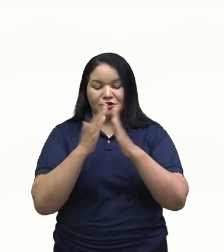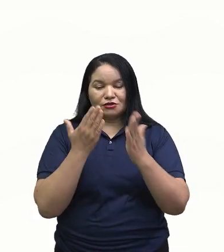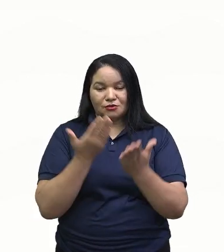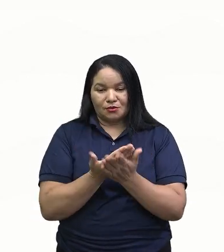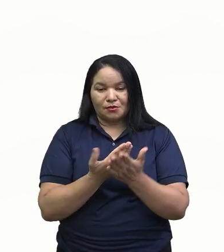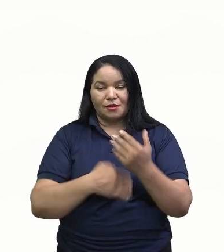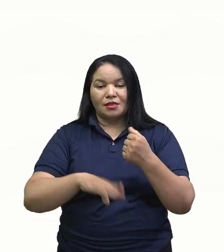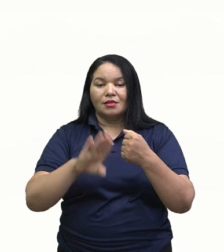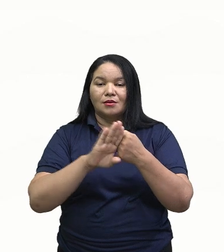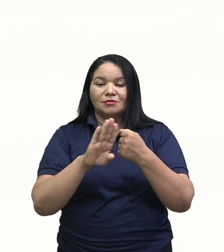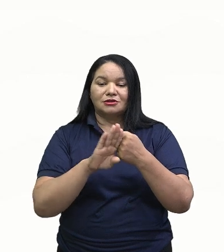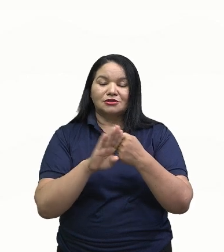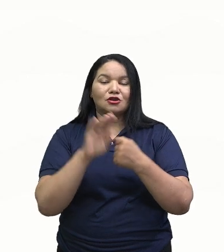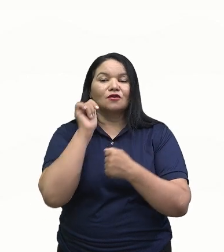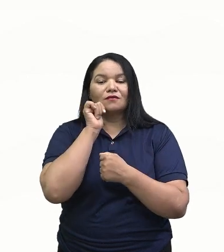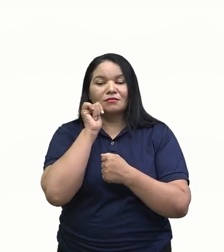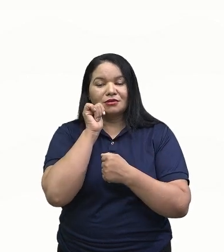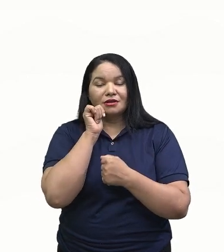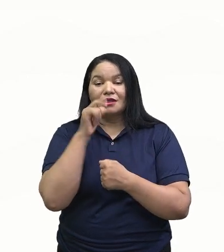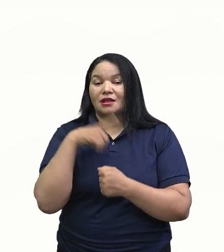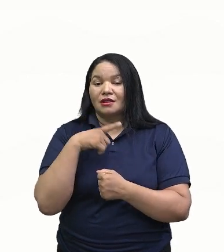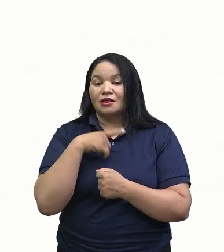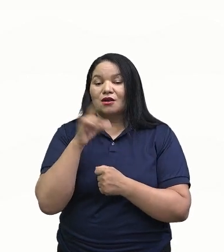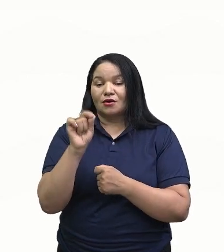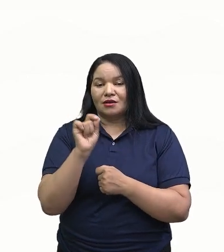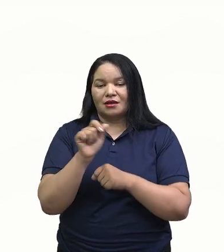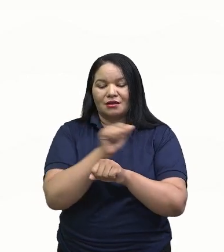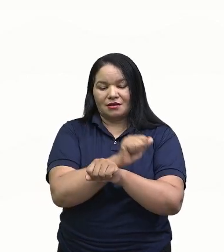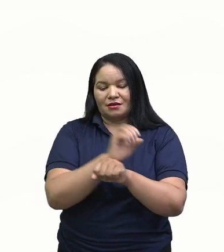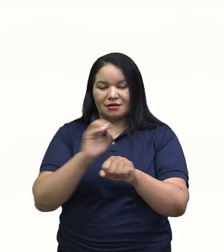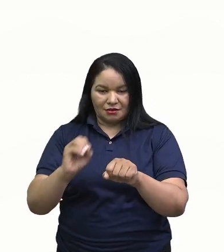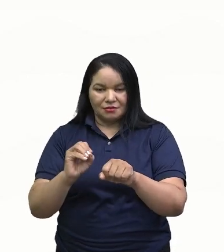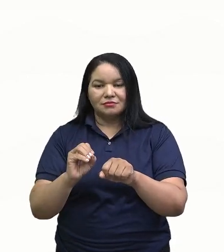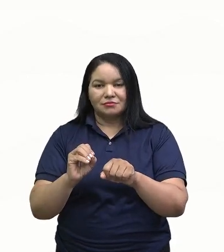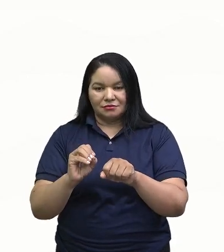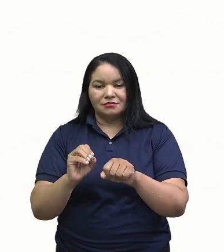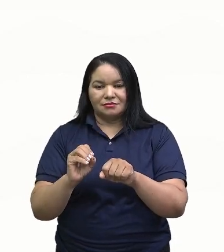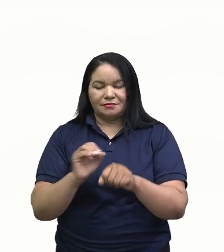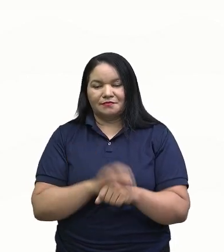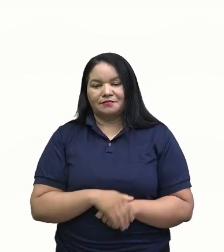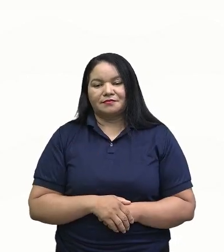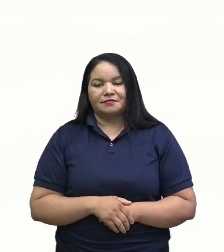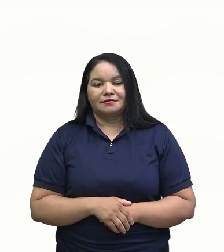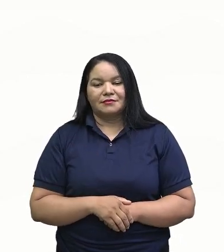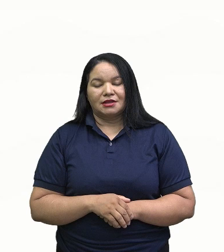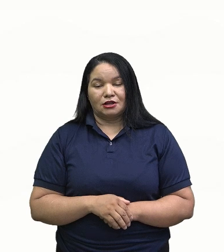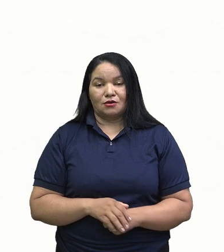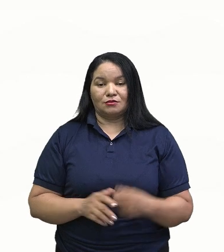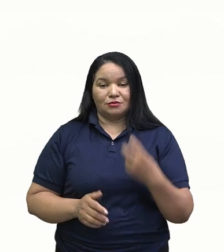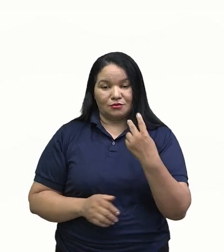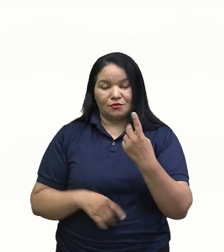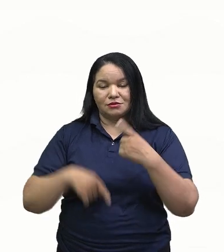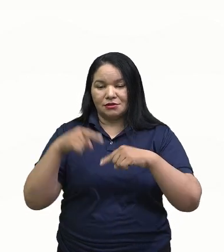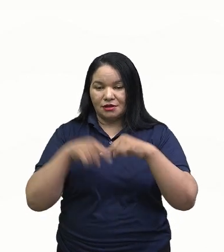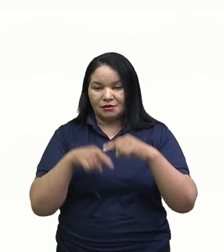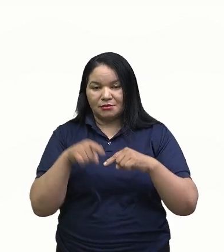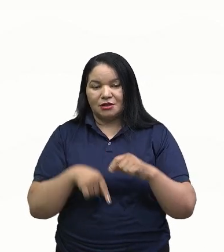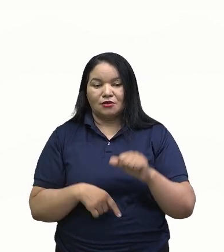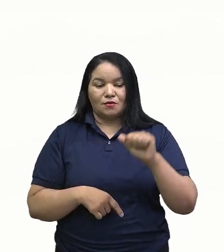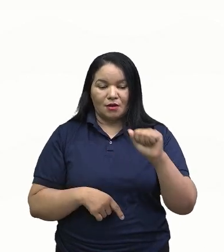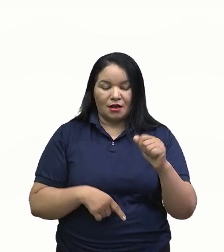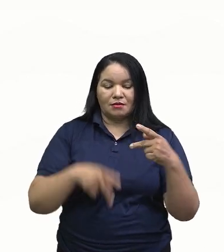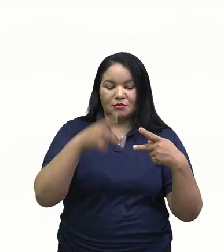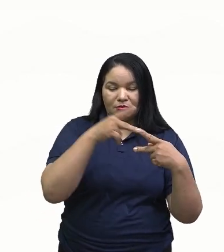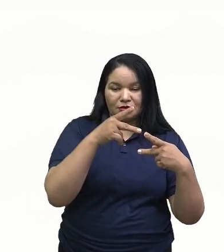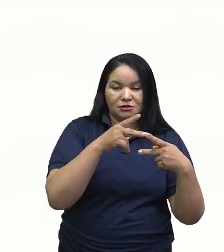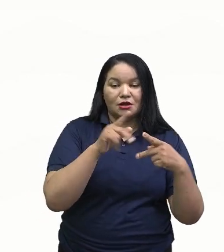substantivo feminino. Logo, vai ter um artigo aqui. Então, desse encontro desses dois elementos, que é a preposição mais